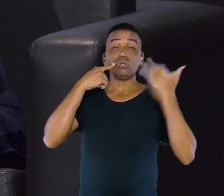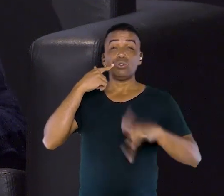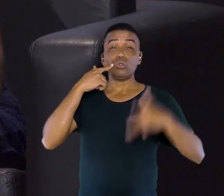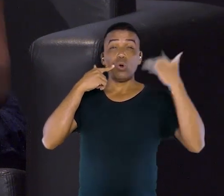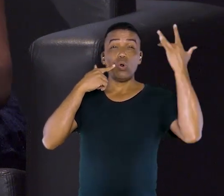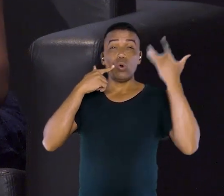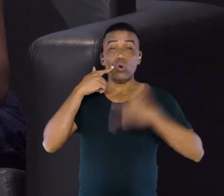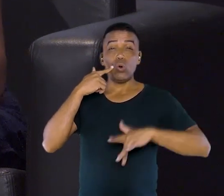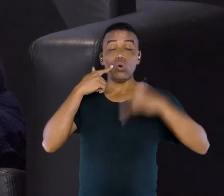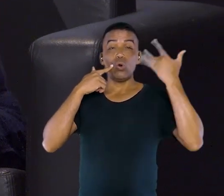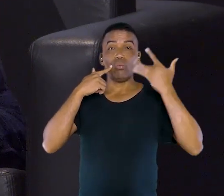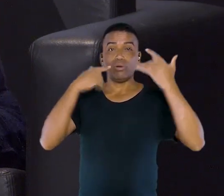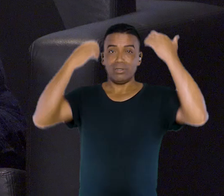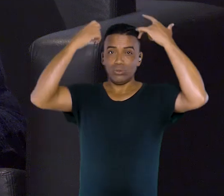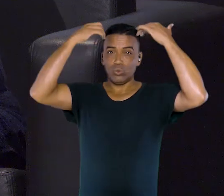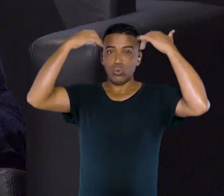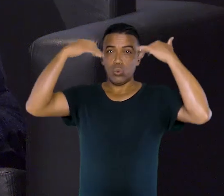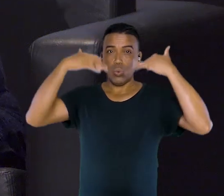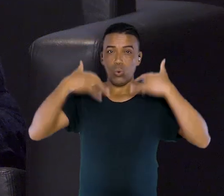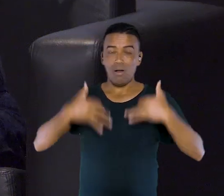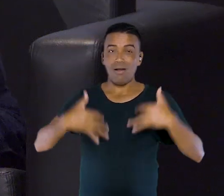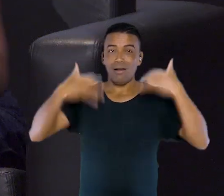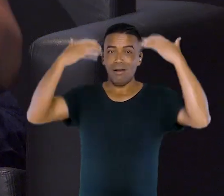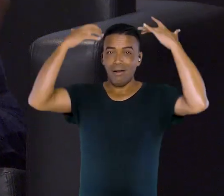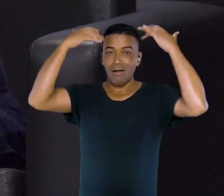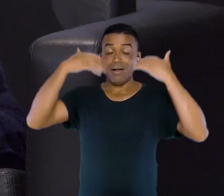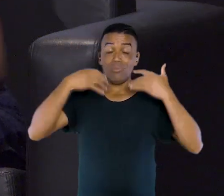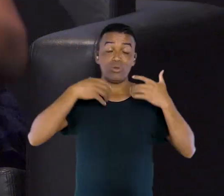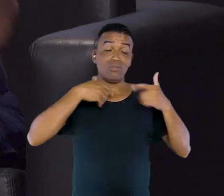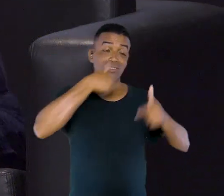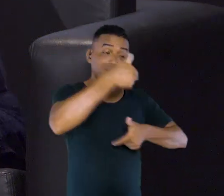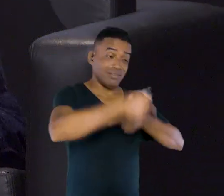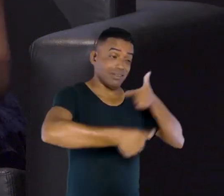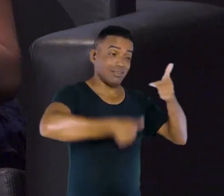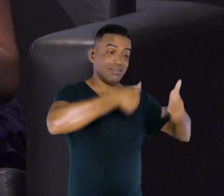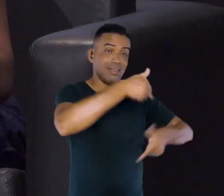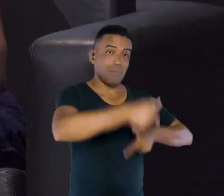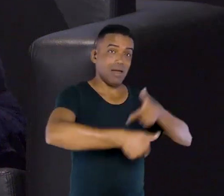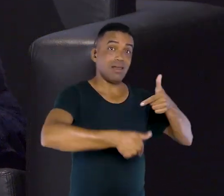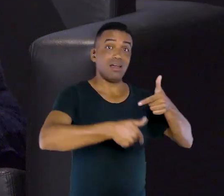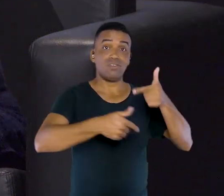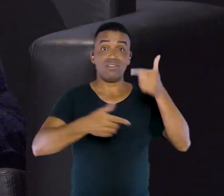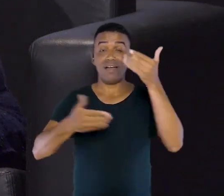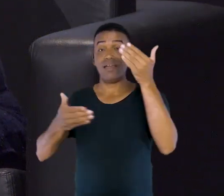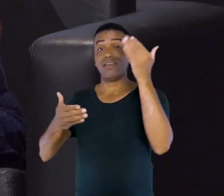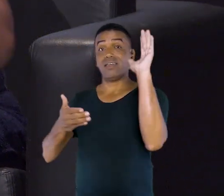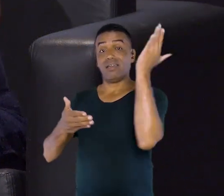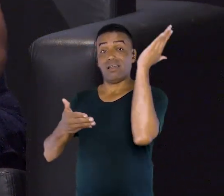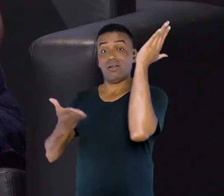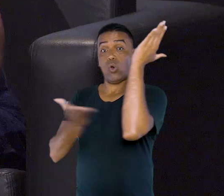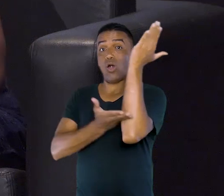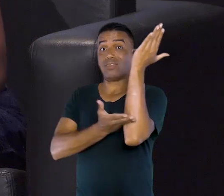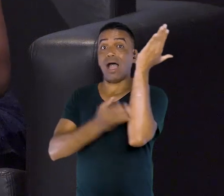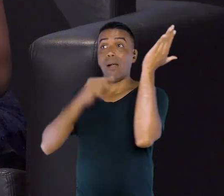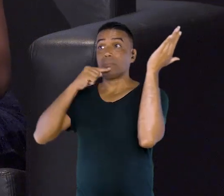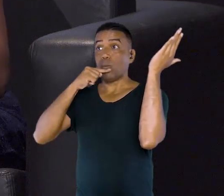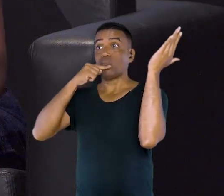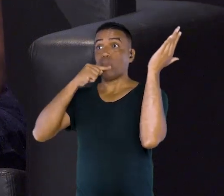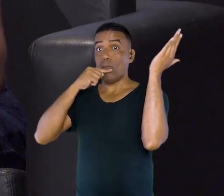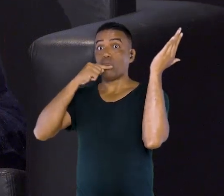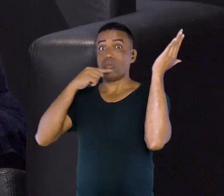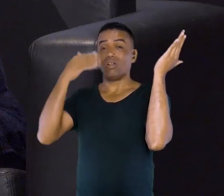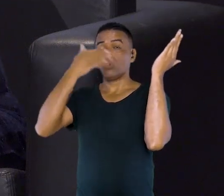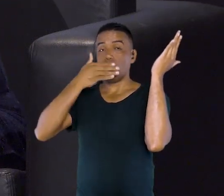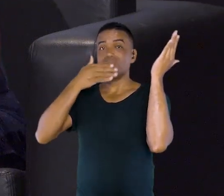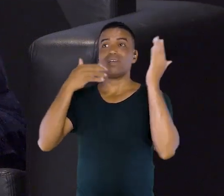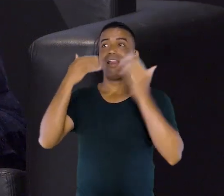estiver suado, porque a sua boca você está trabalhando, você não tem que cortar a cana e chupar a cana, né?